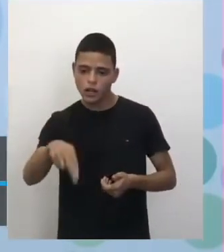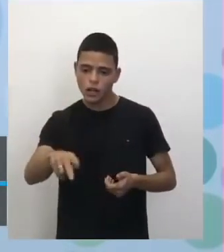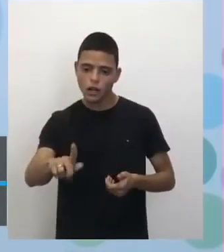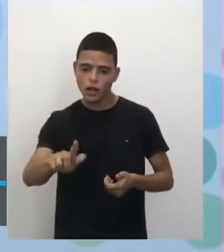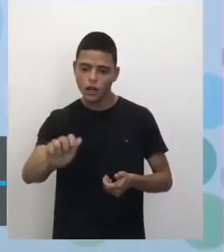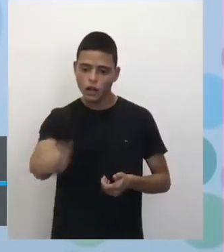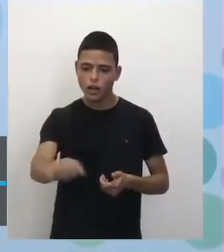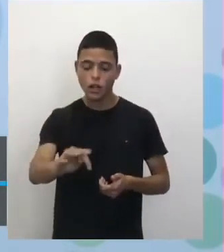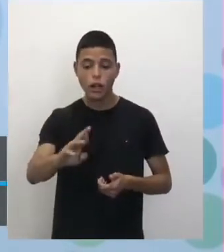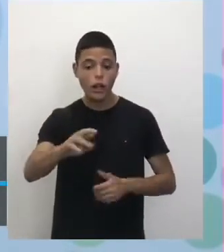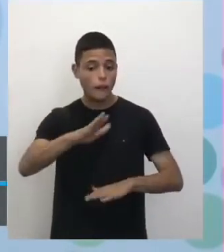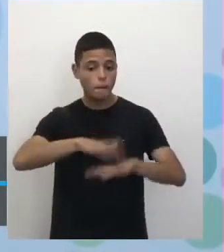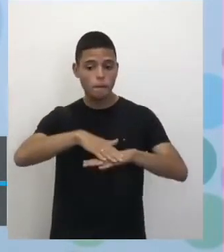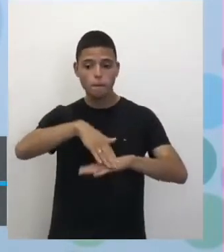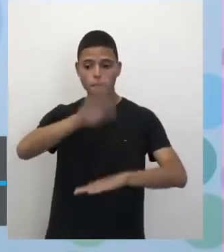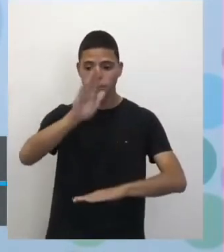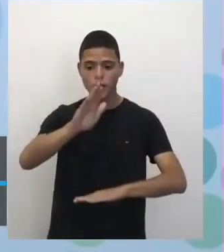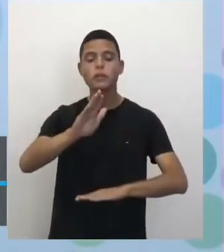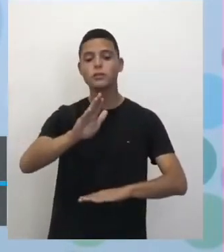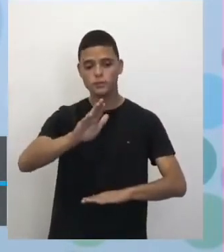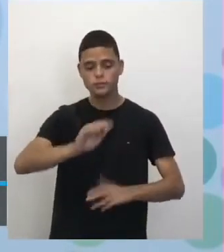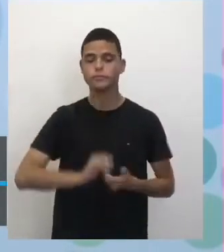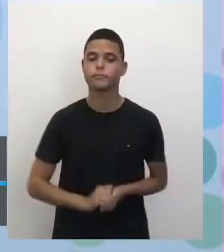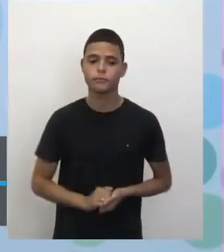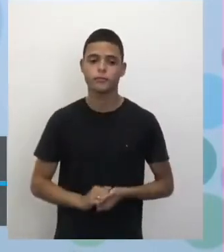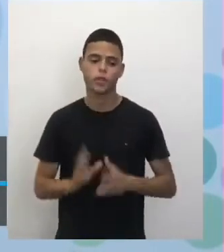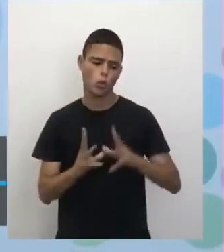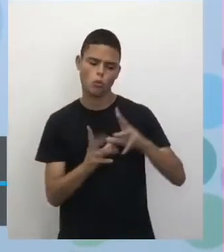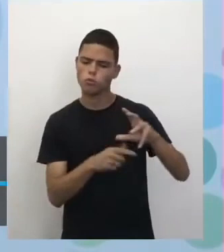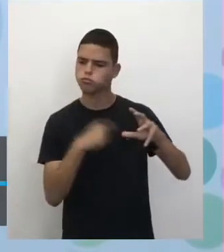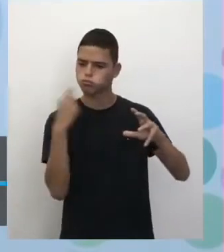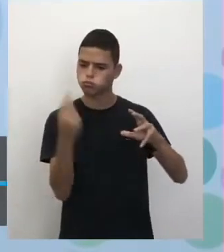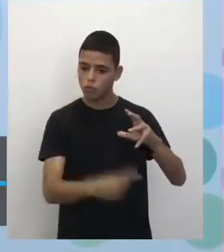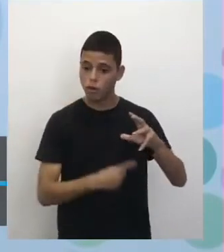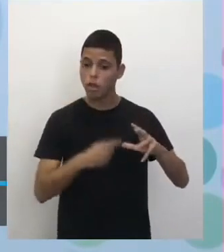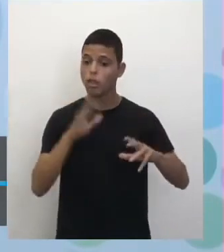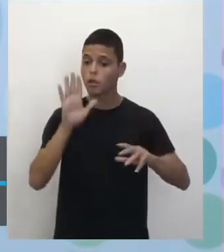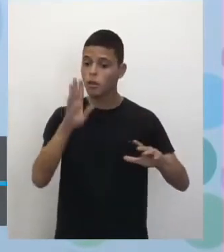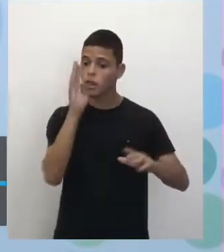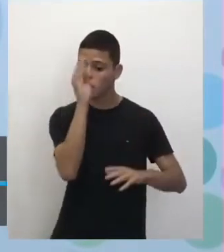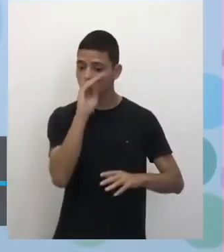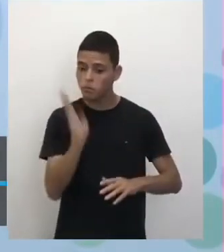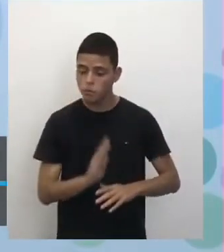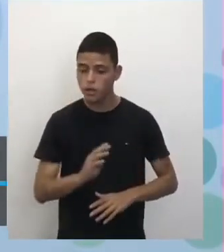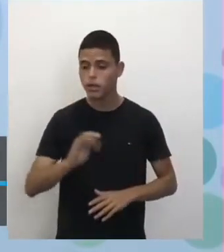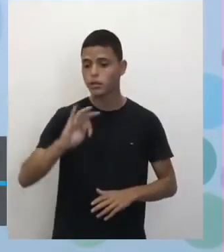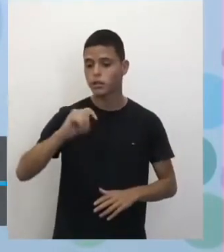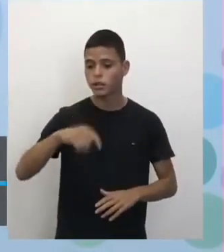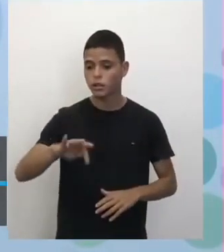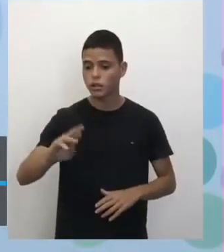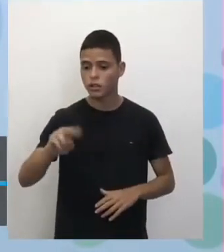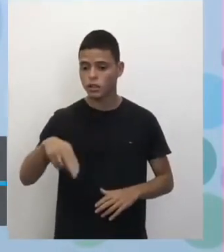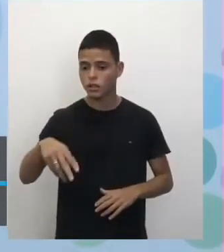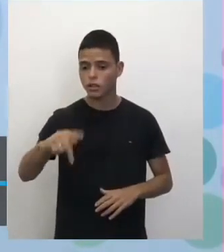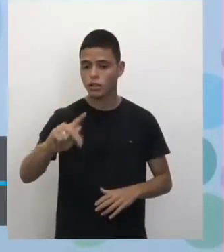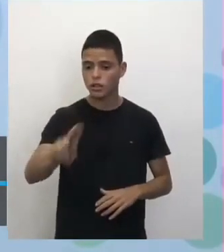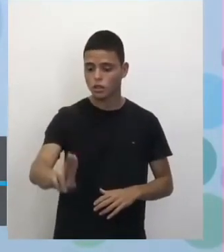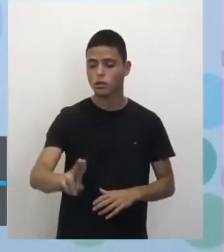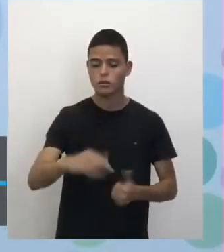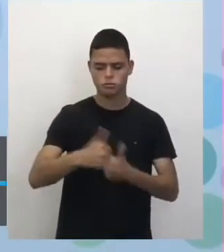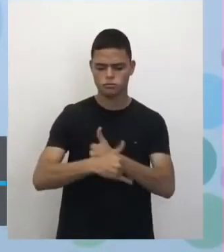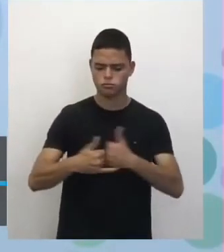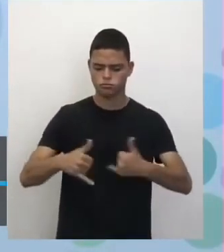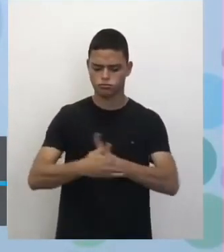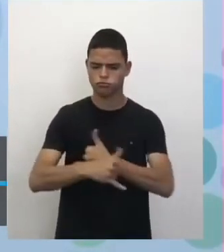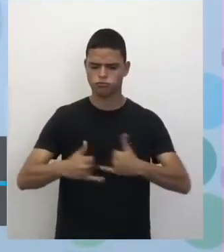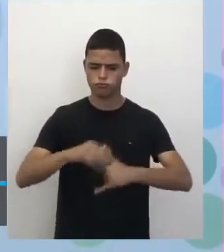do planeta, tá? Que a de China que está em primeiro. Só que o Brasil, com a Itaipu, fornece mais energia, ela gera mais